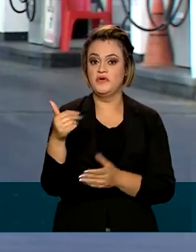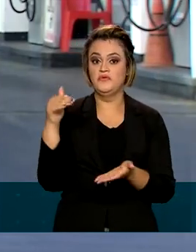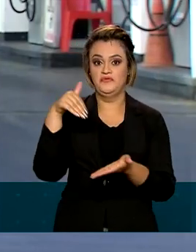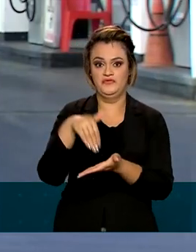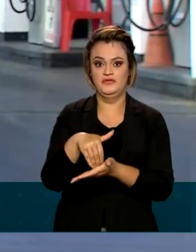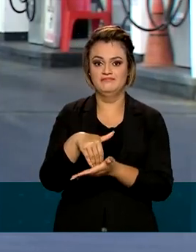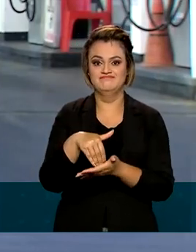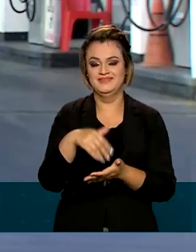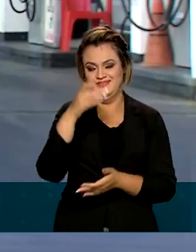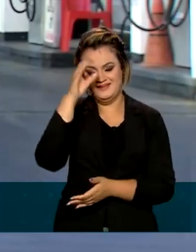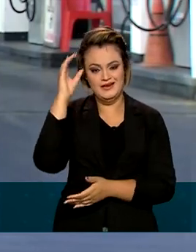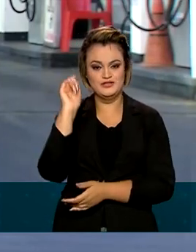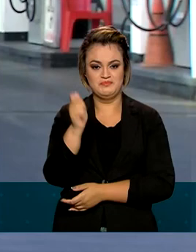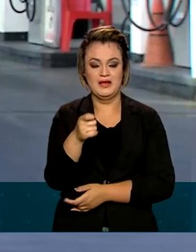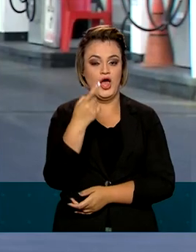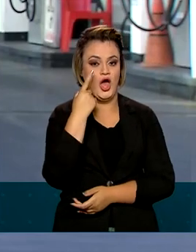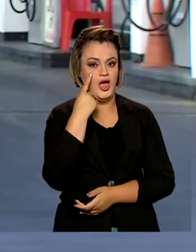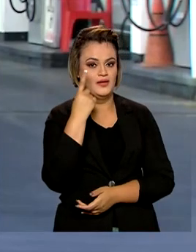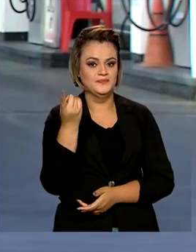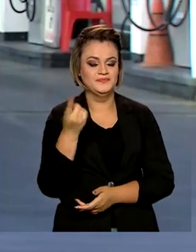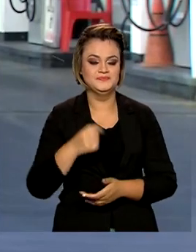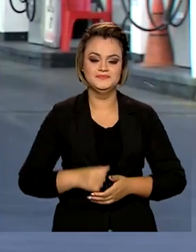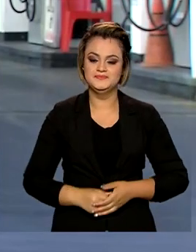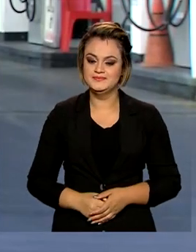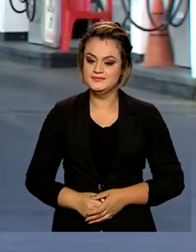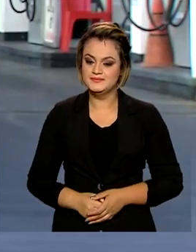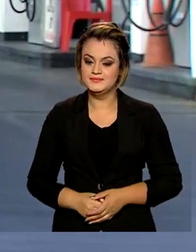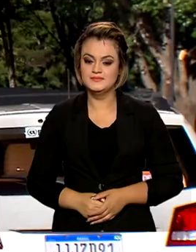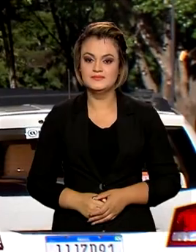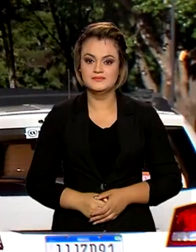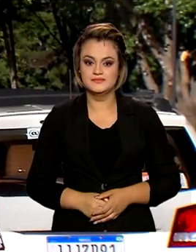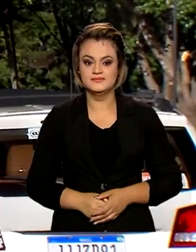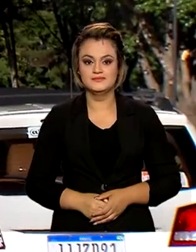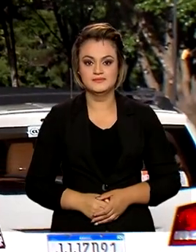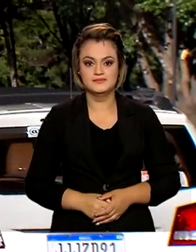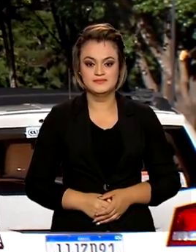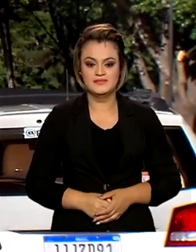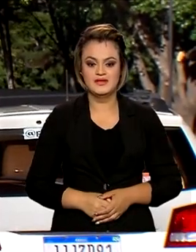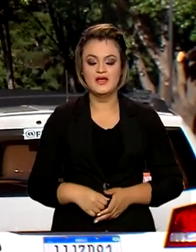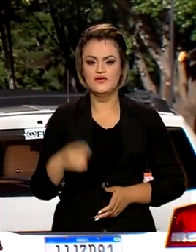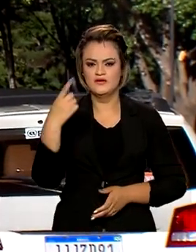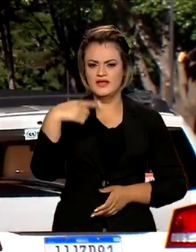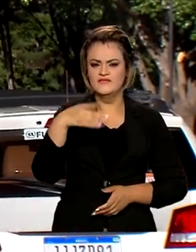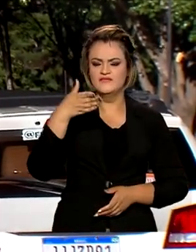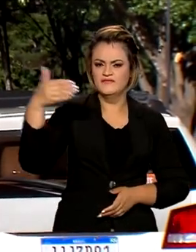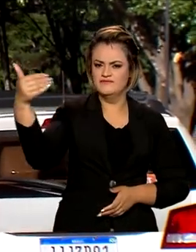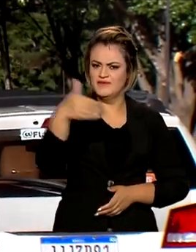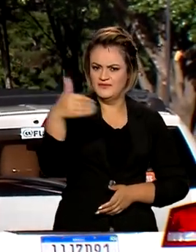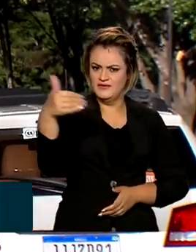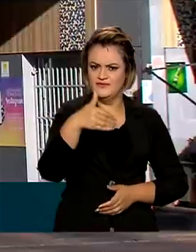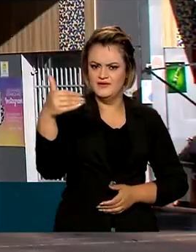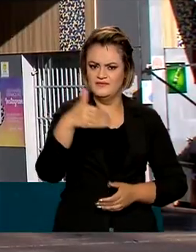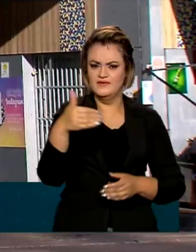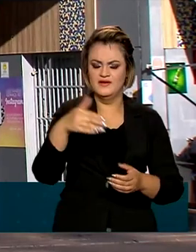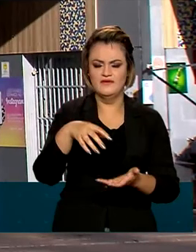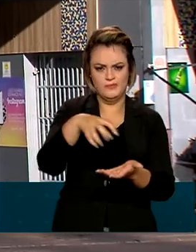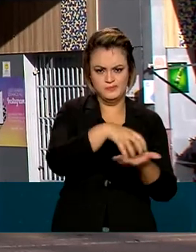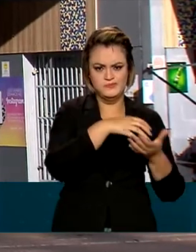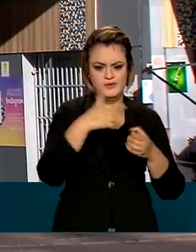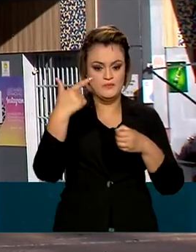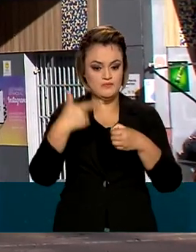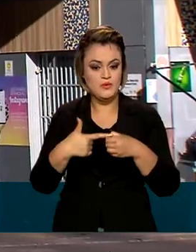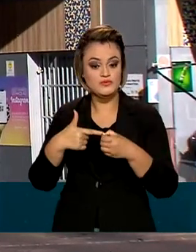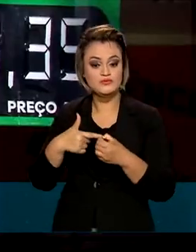final pago pelos consumidores. Vamos conferir na reportagem. Quem costuma passar com frequência pelos postos